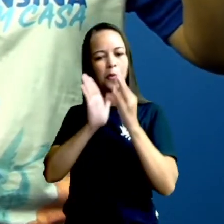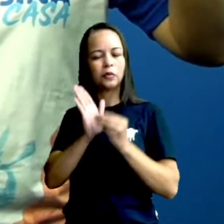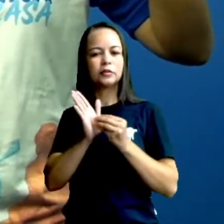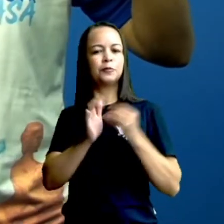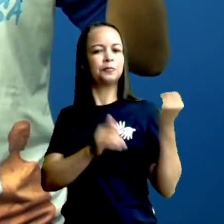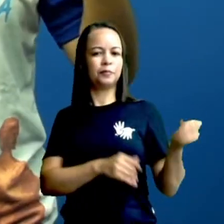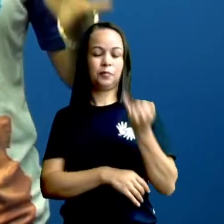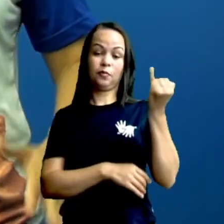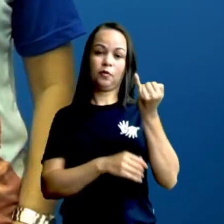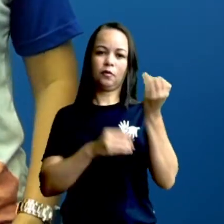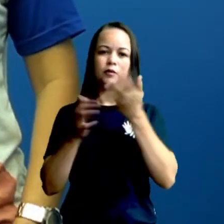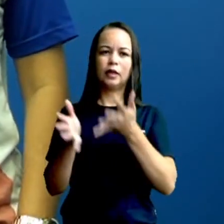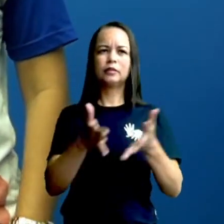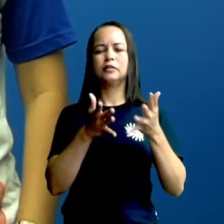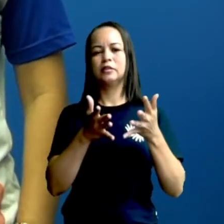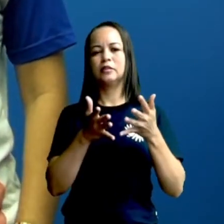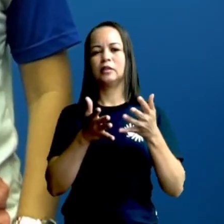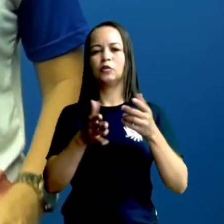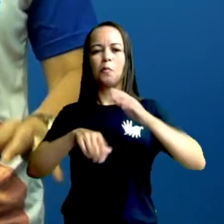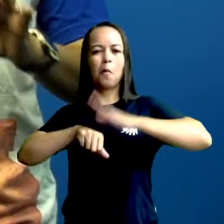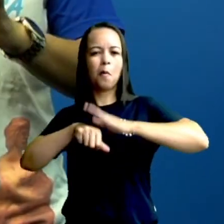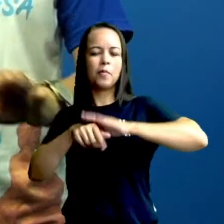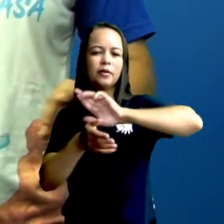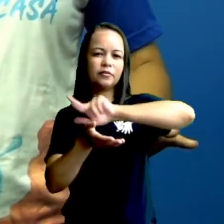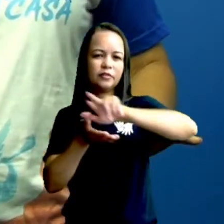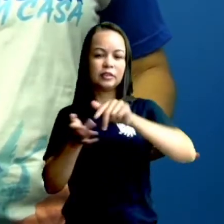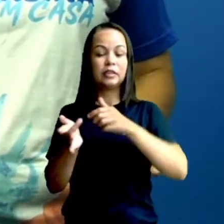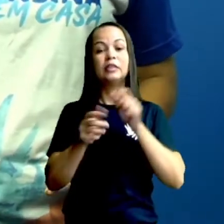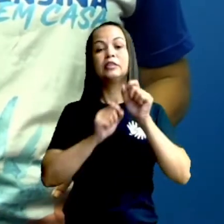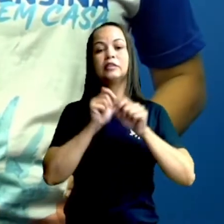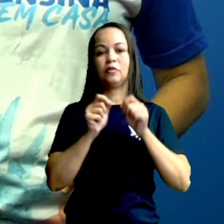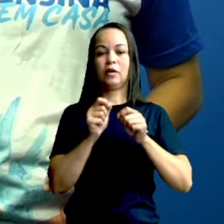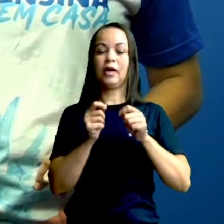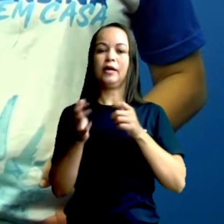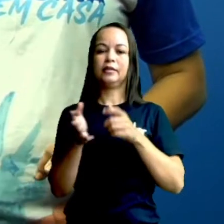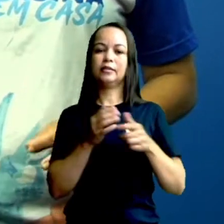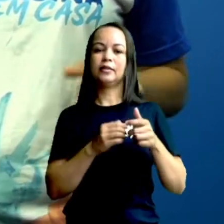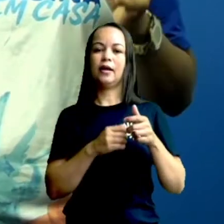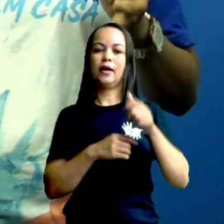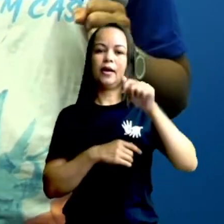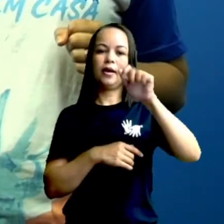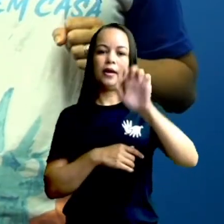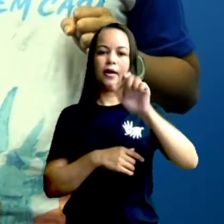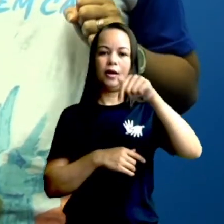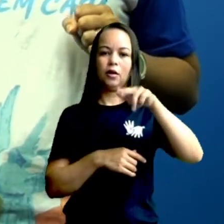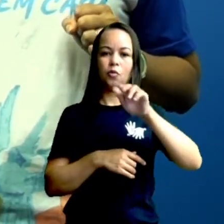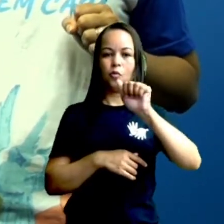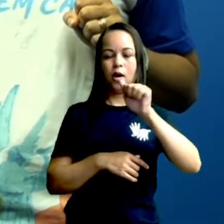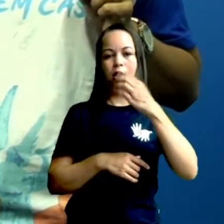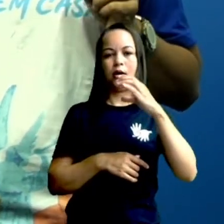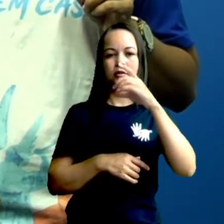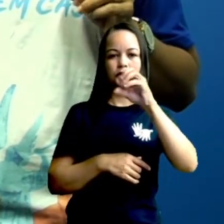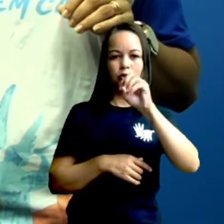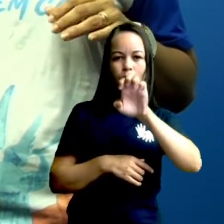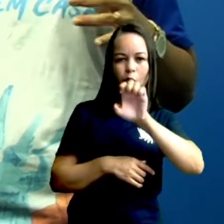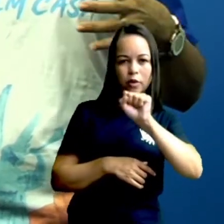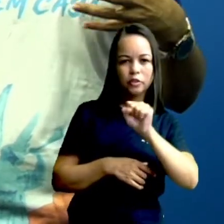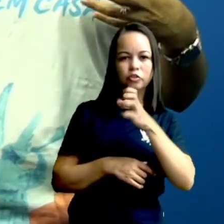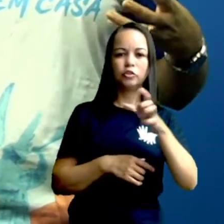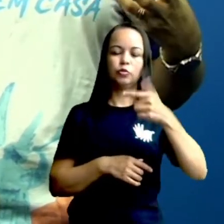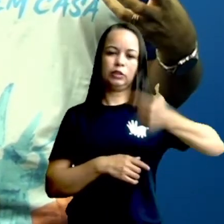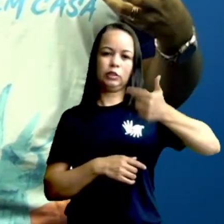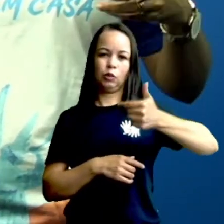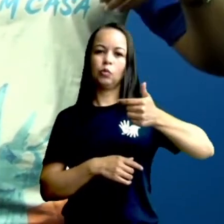vai estar com vocês em tantos outros momentos, que são as equações do segundo grau. O objetivo da aula de hoje é